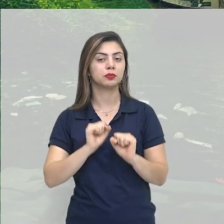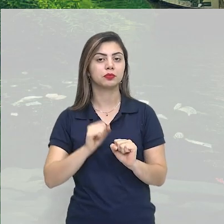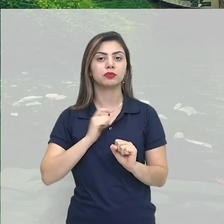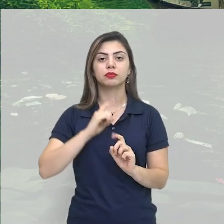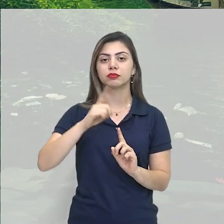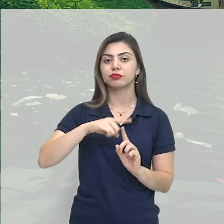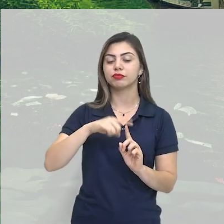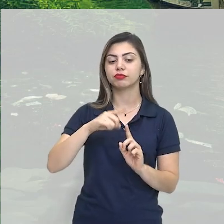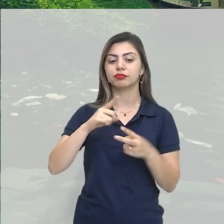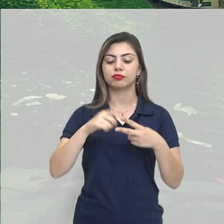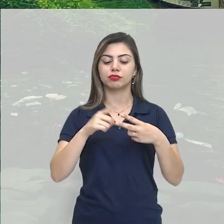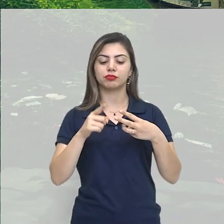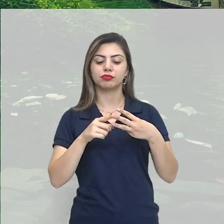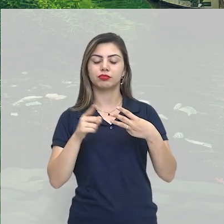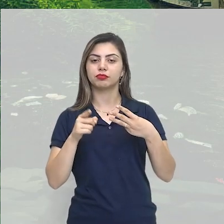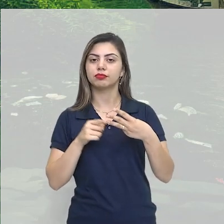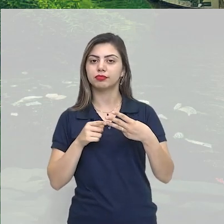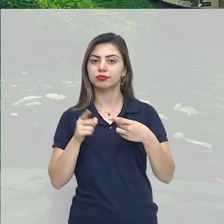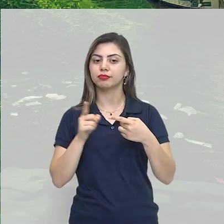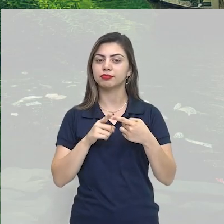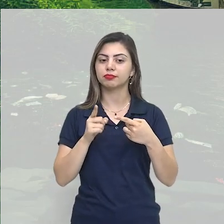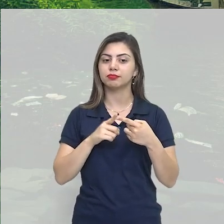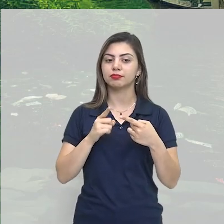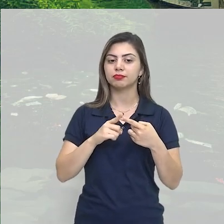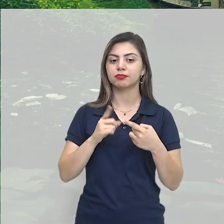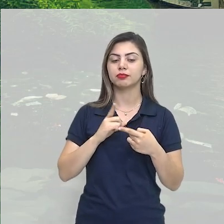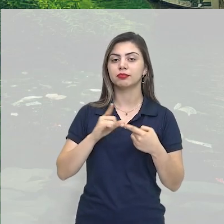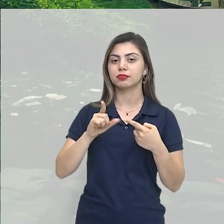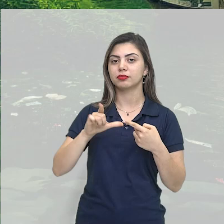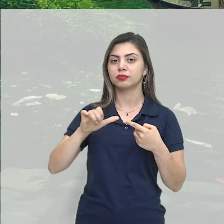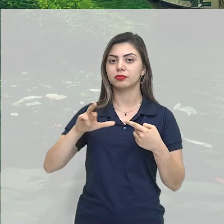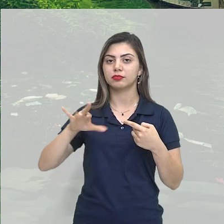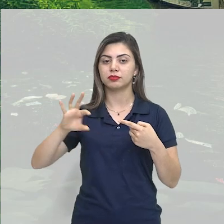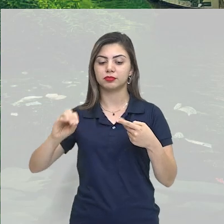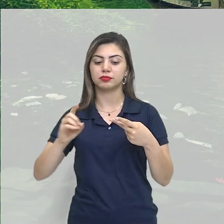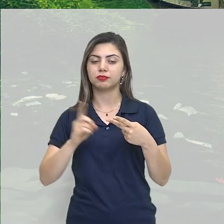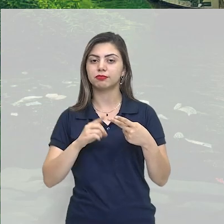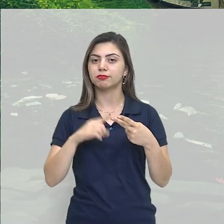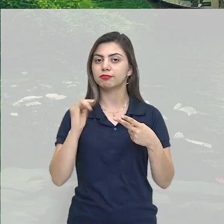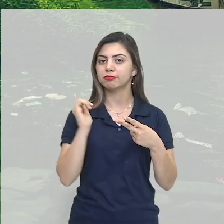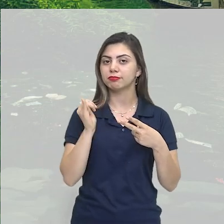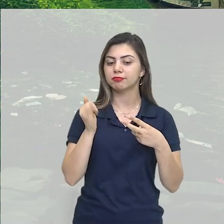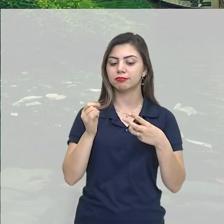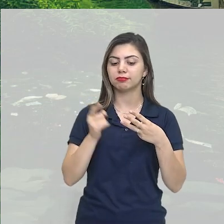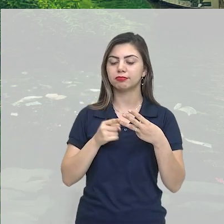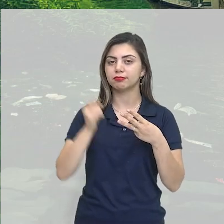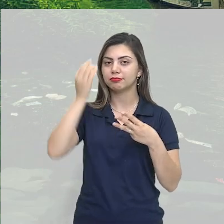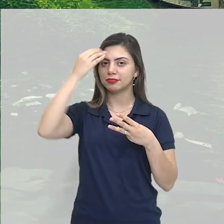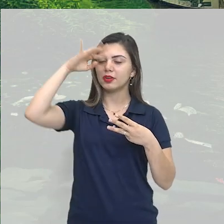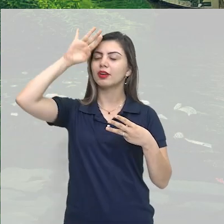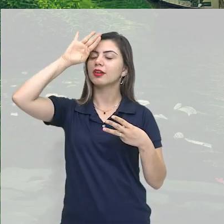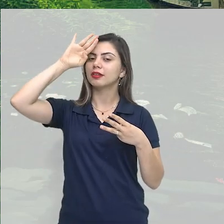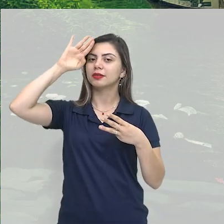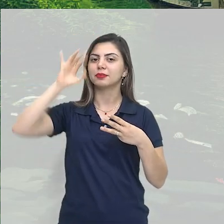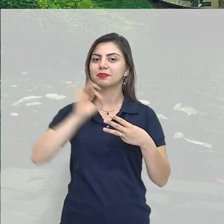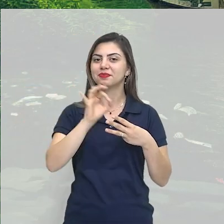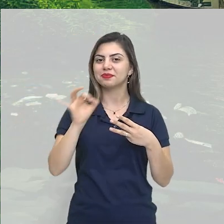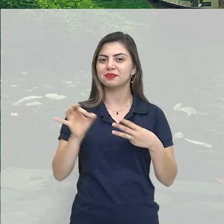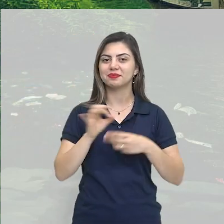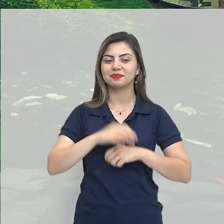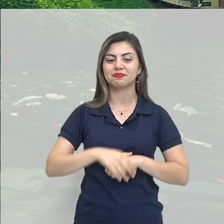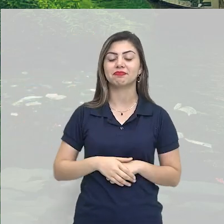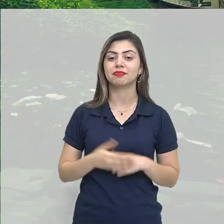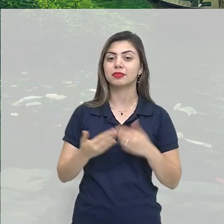em 3 tipos, né? O gênero lírico, o gênero narrativo e o gênero dramático. Ou seja,